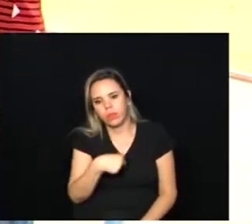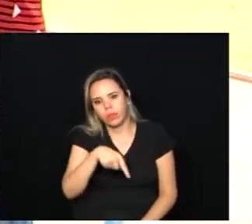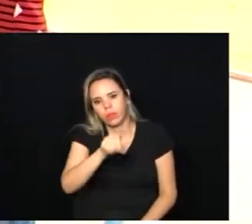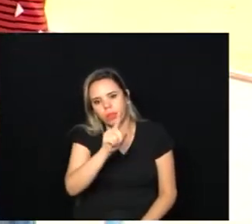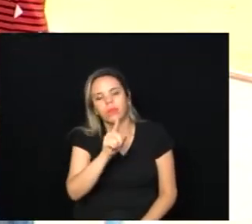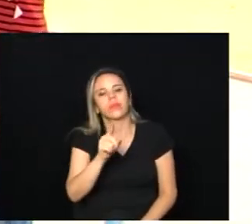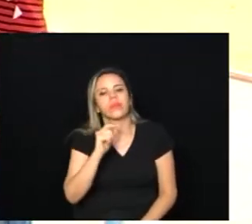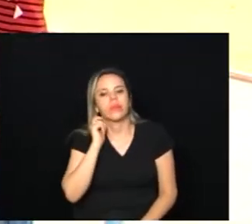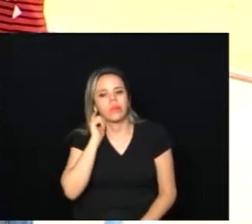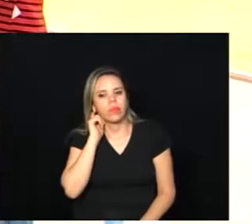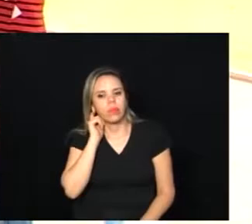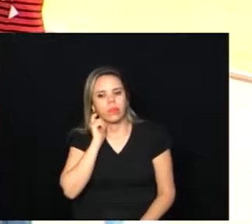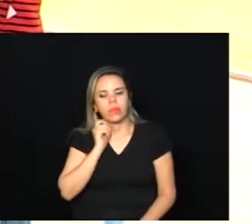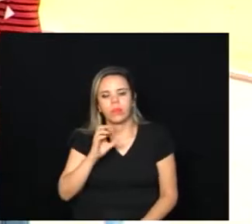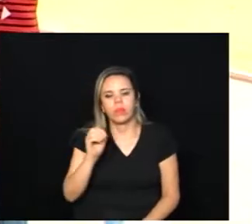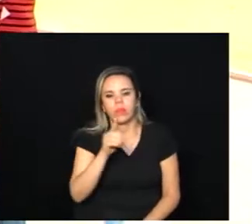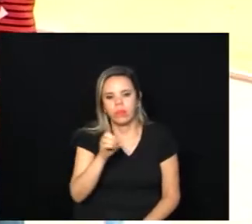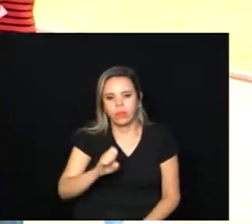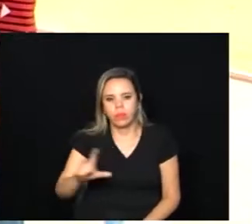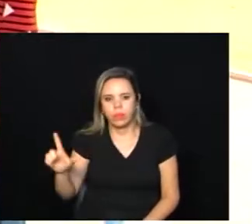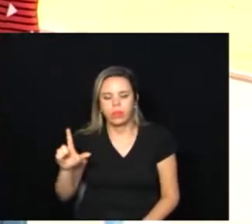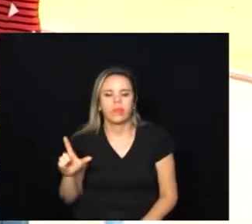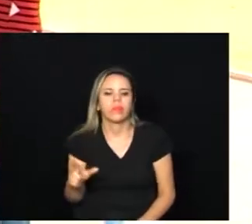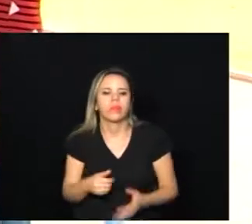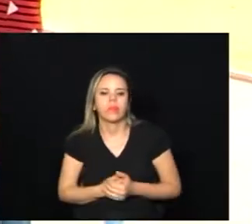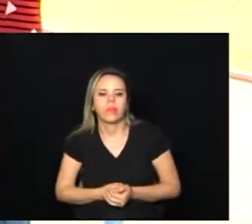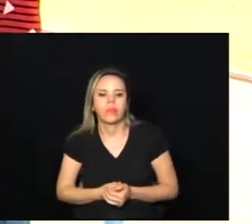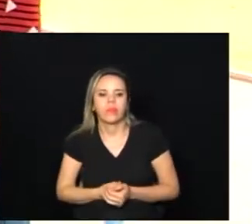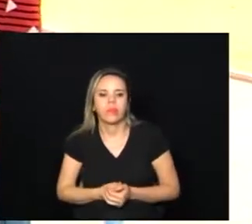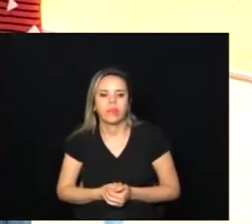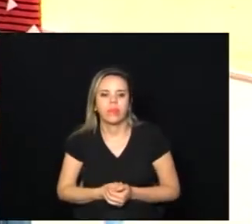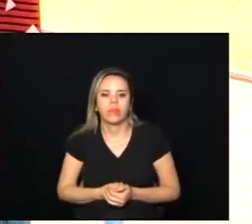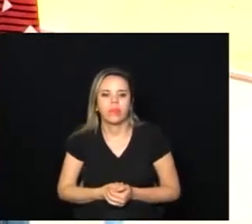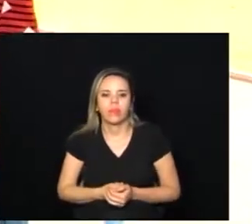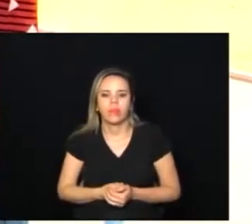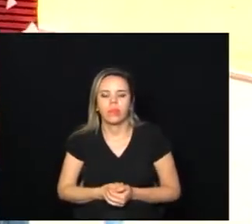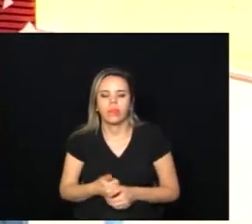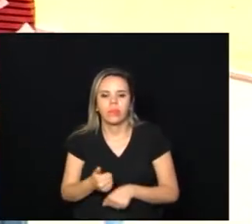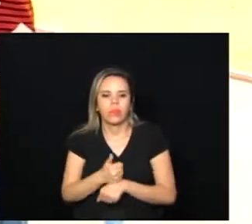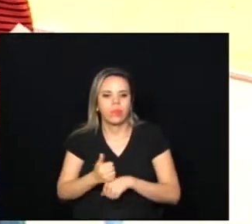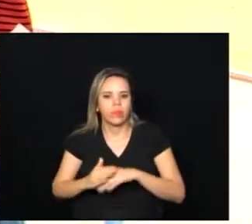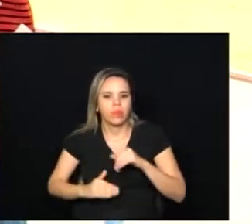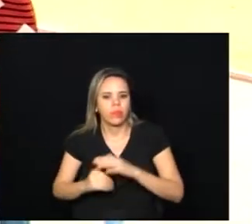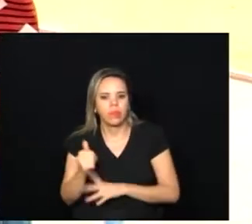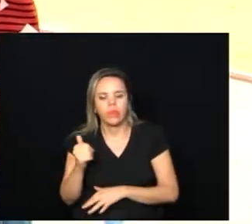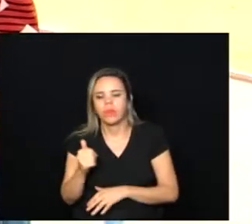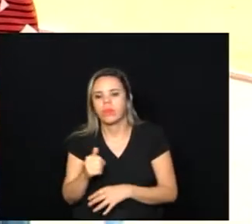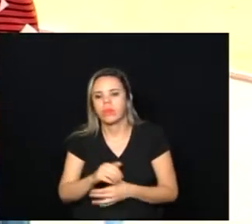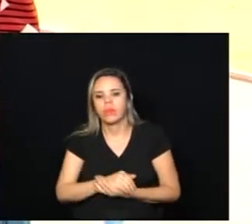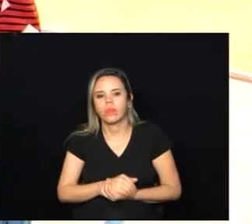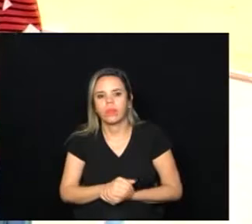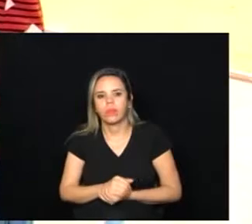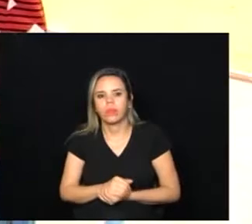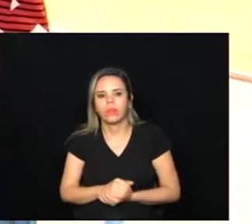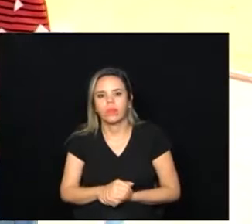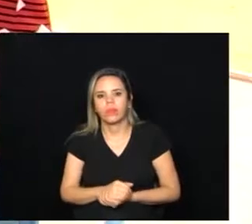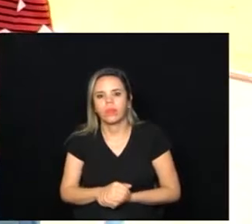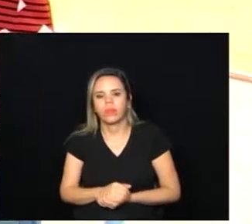jogo lá do Osiel e do Luxúria, foi um jogo semi-profissional, praticamente profissional.